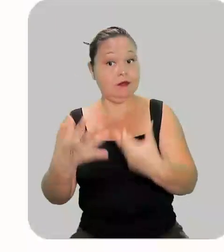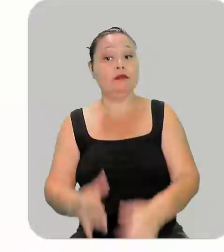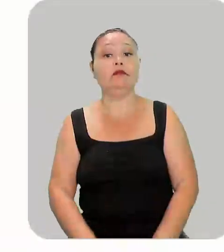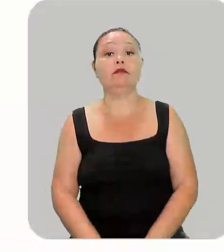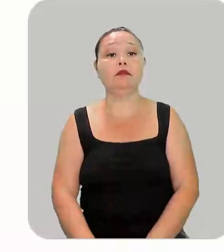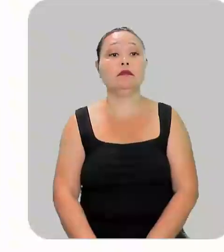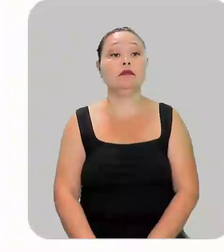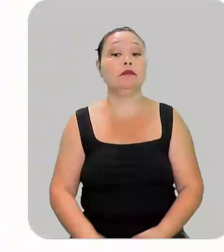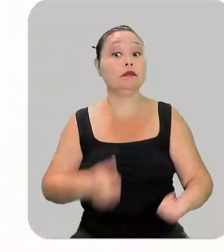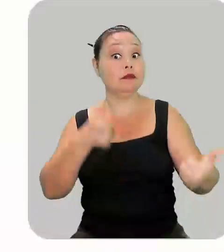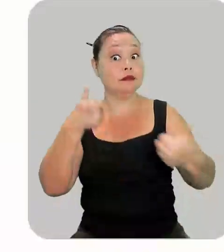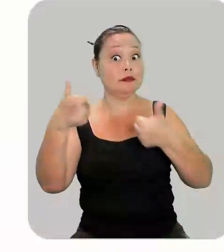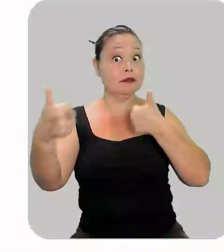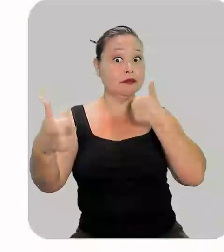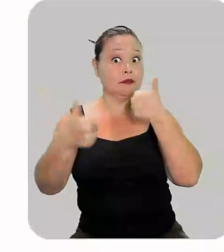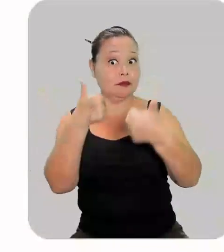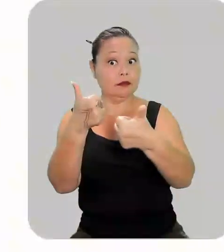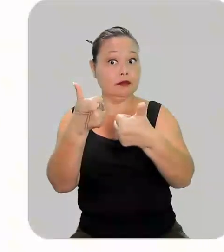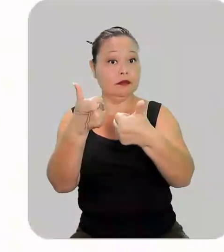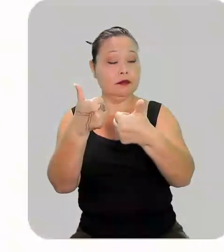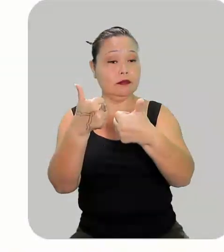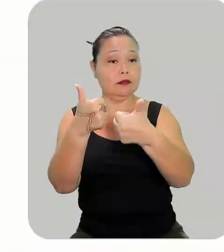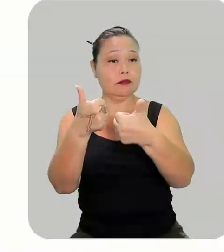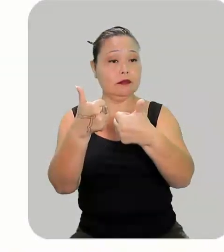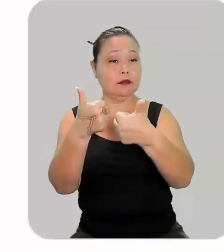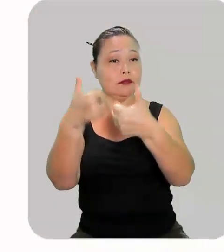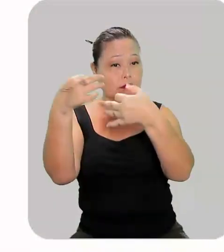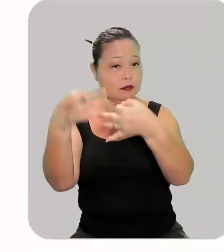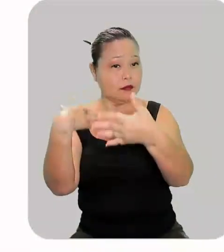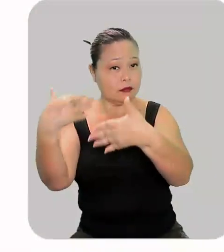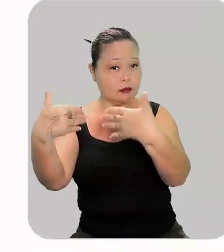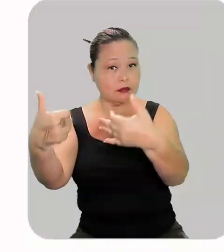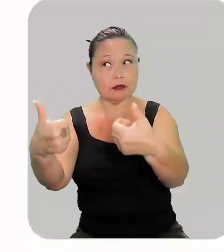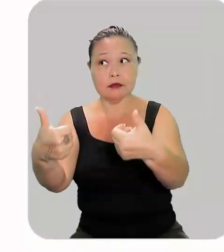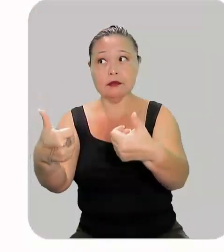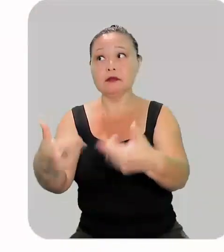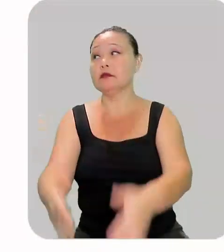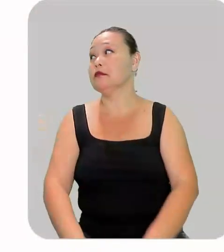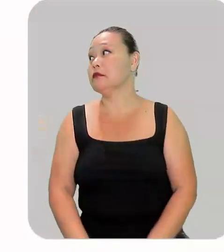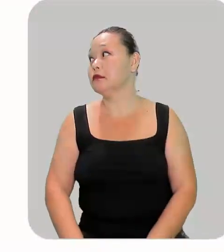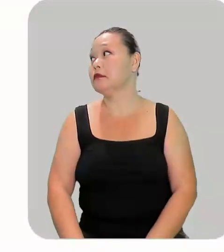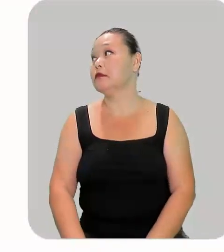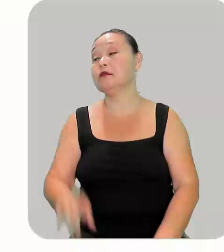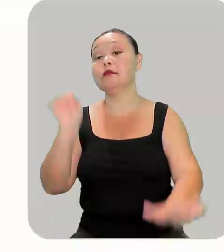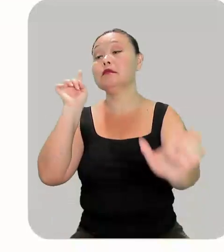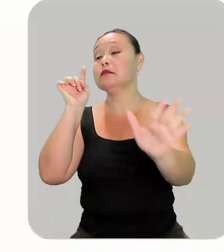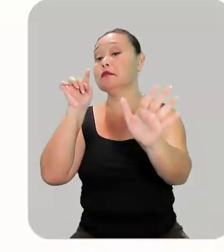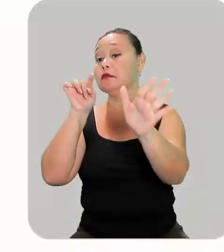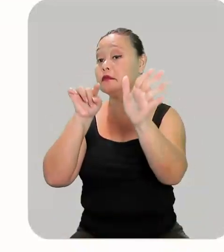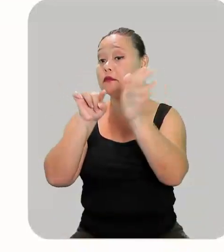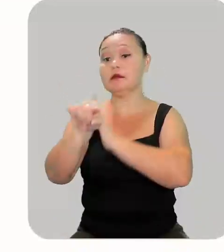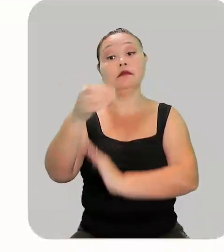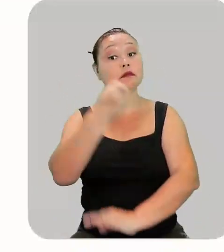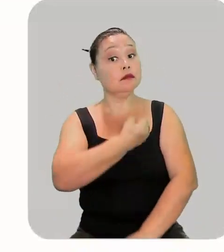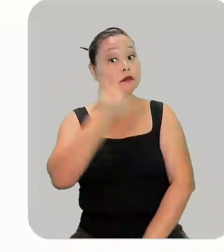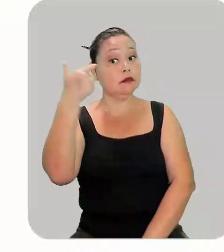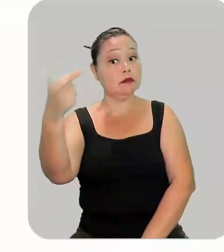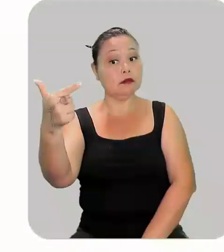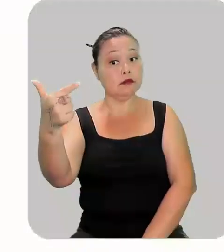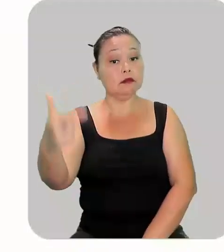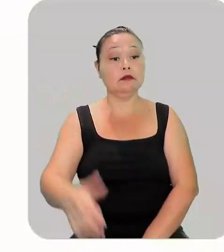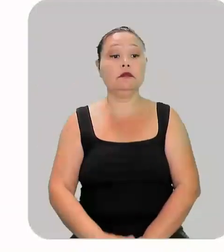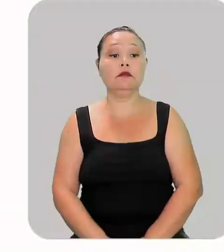certo. Beleza. Beleza? Tudo certo até aí? Tudo certo. Vamos na questão de número